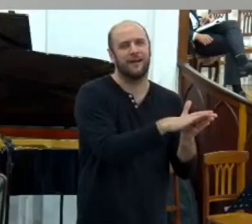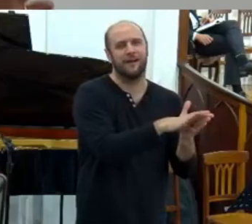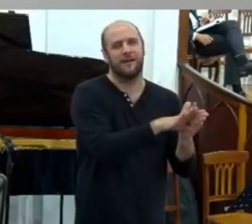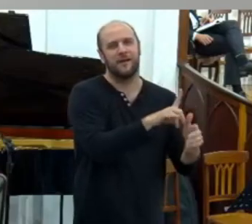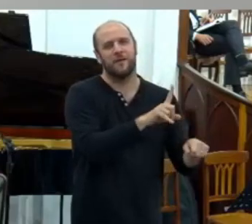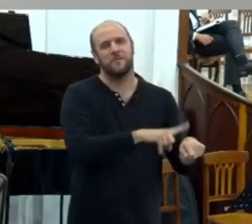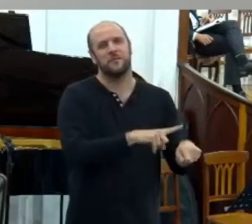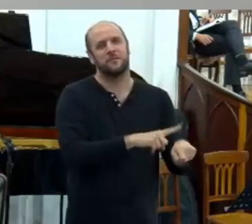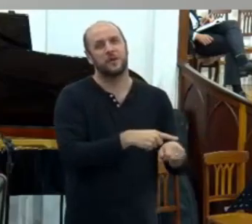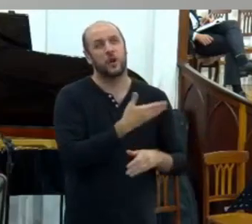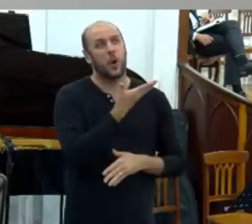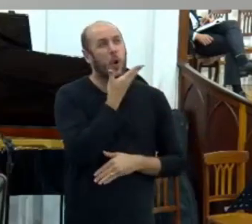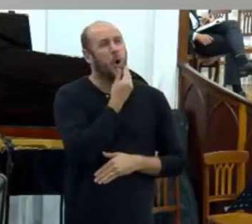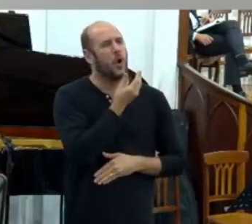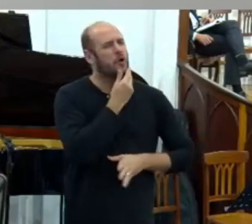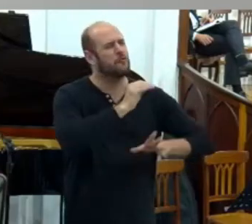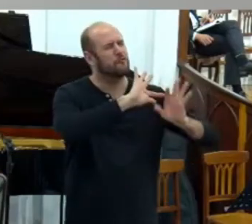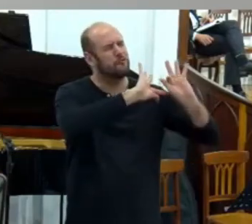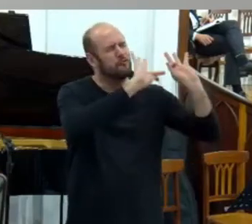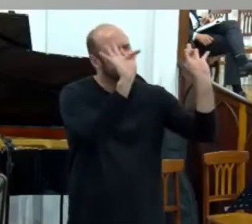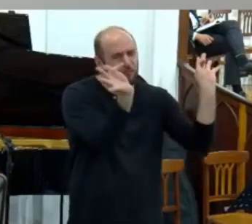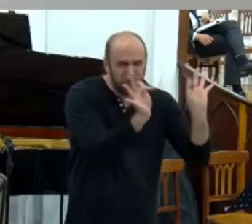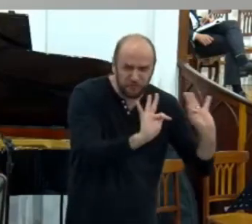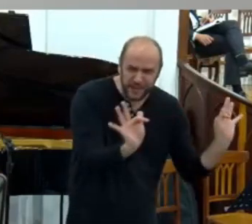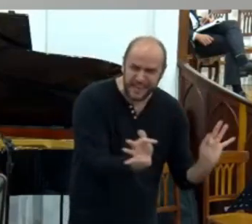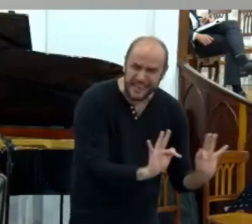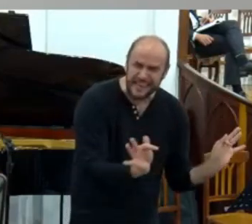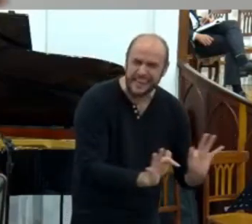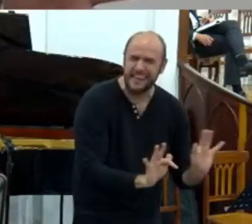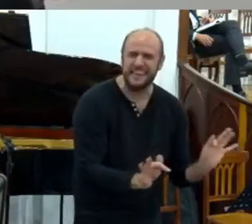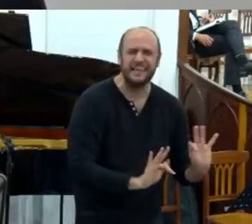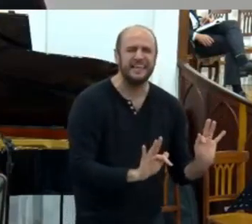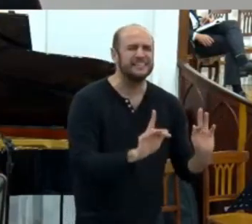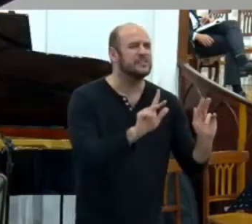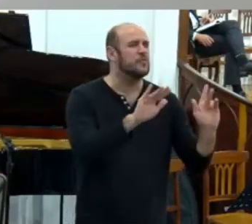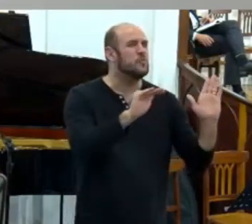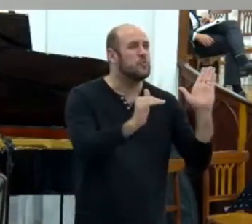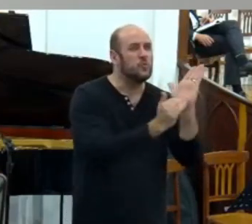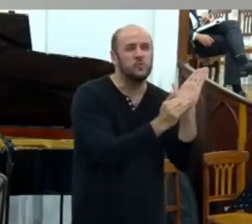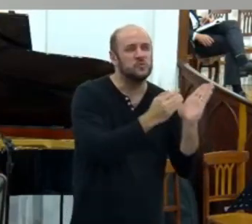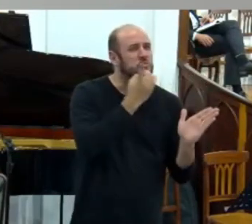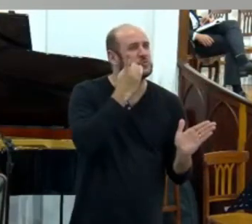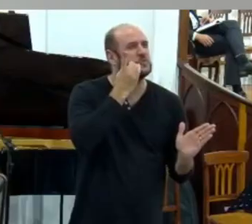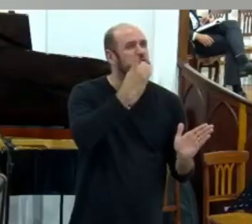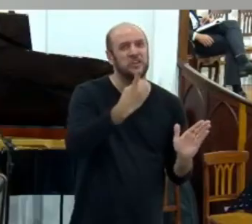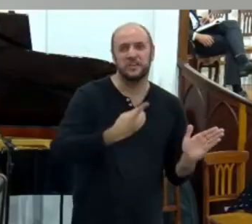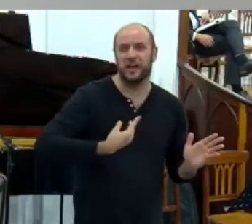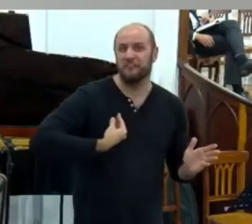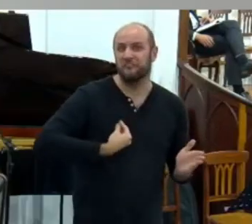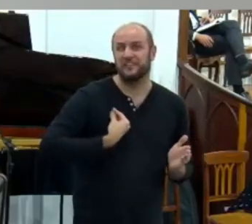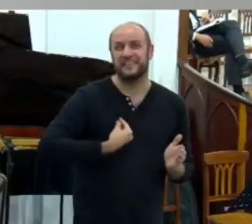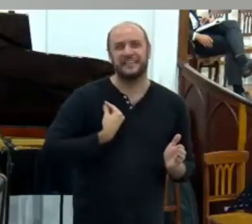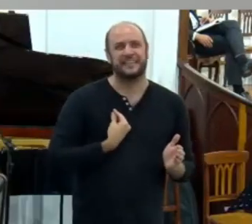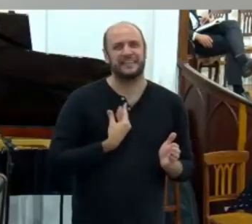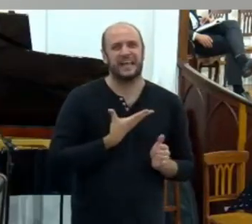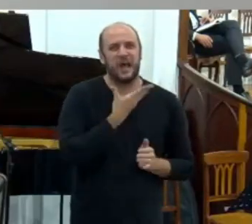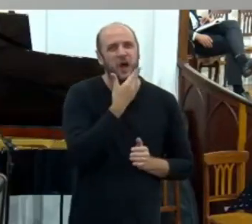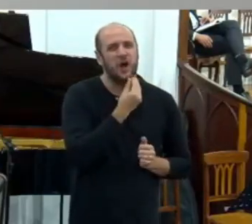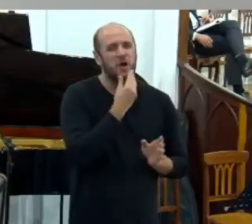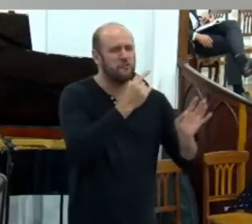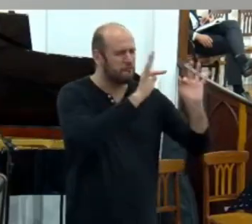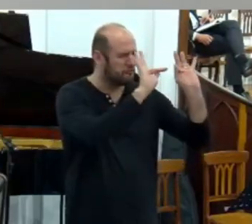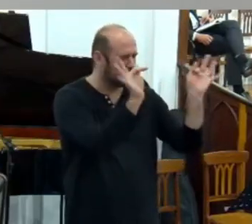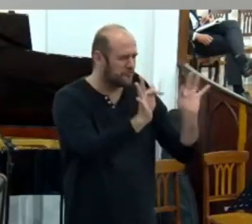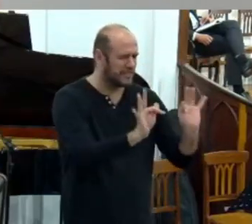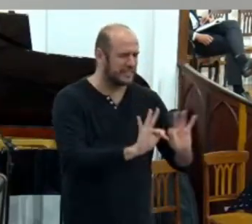E ele estava tão feliz, como se fosse o último dia de sua vida. Ele estava adorando